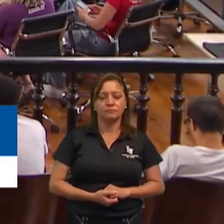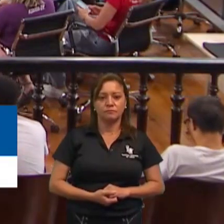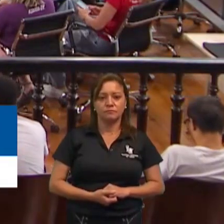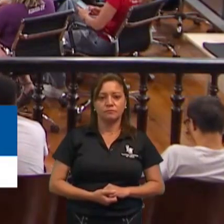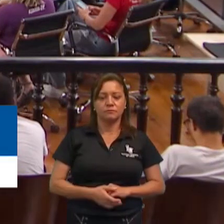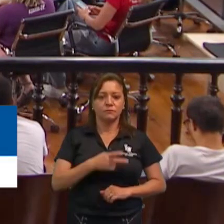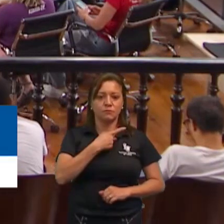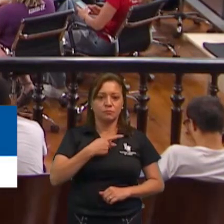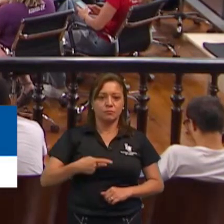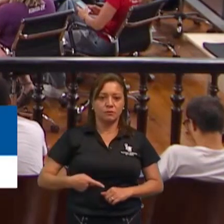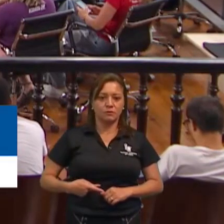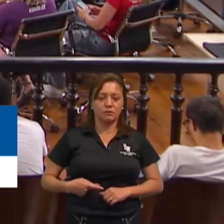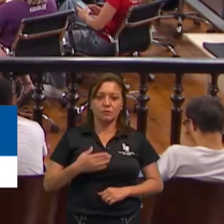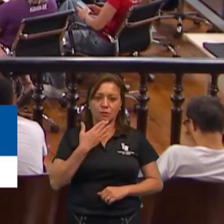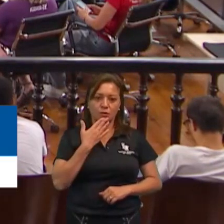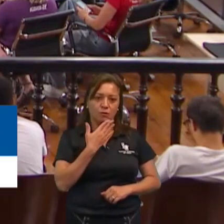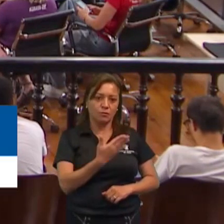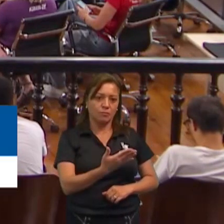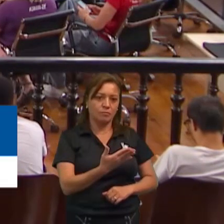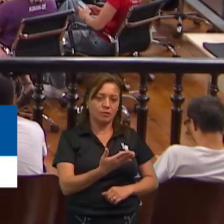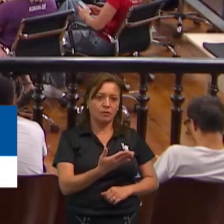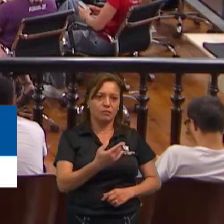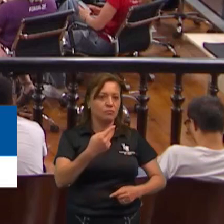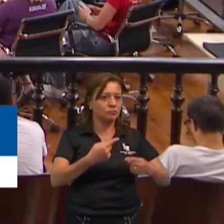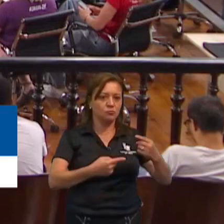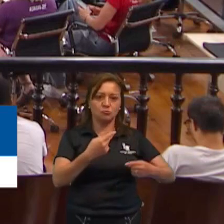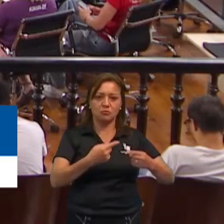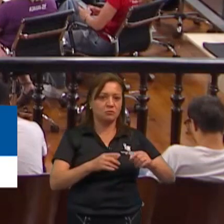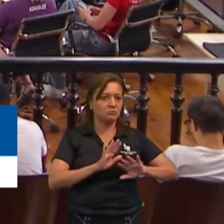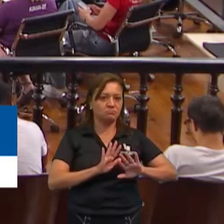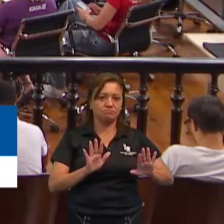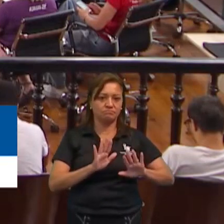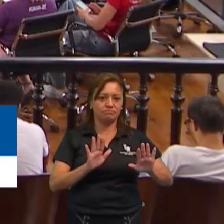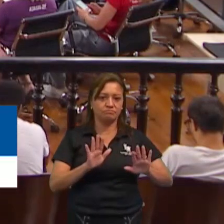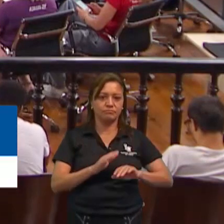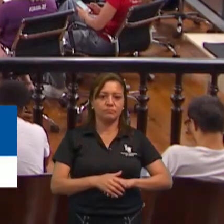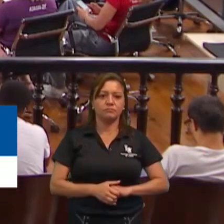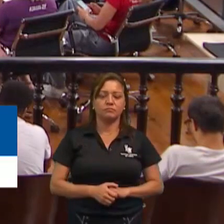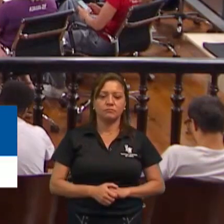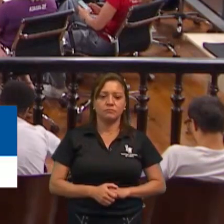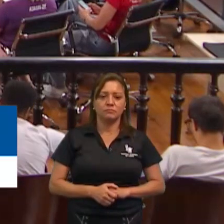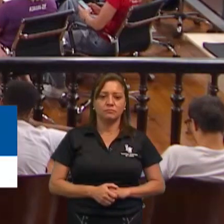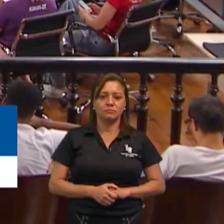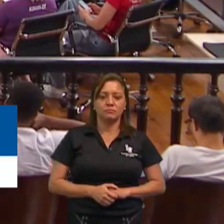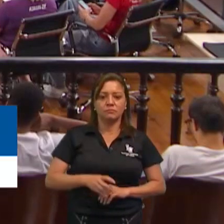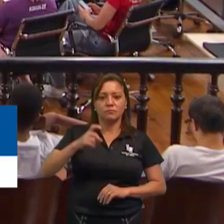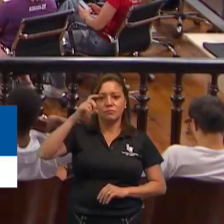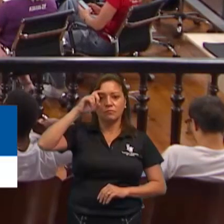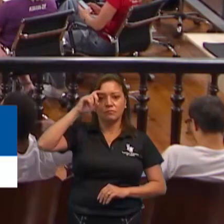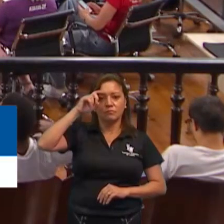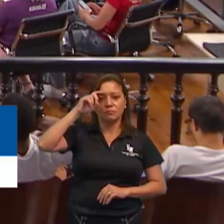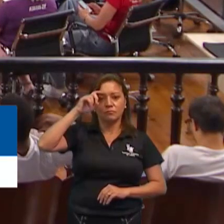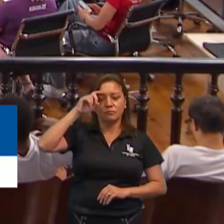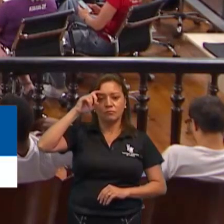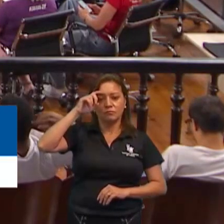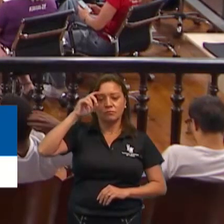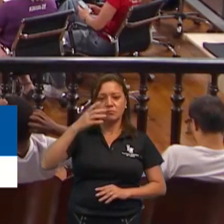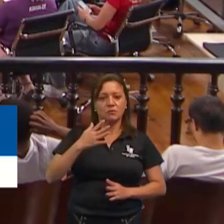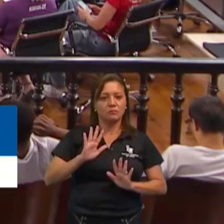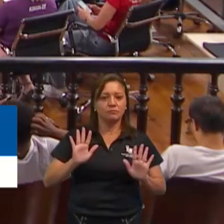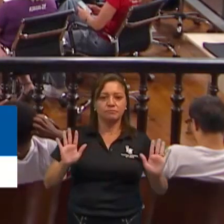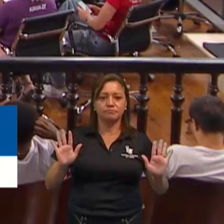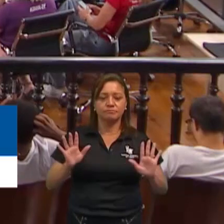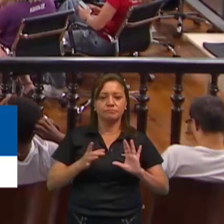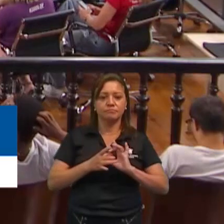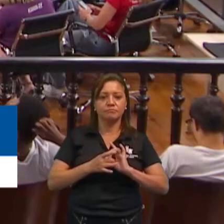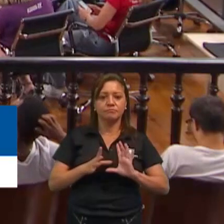Senhor presidente, peço vista da matéria sem discussão. Muito bem, manifestação do vereador Juraci fazendo pedido de vista dessa matéria. O